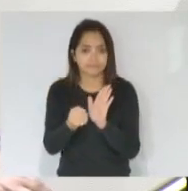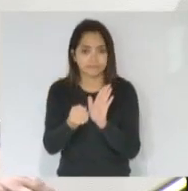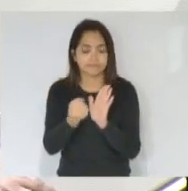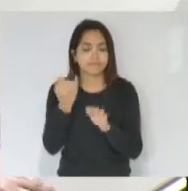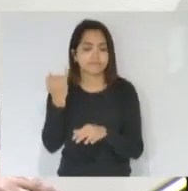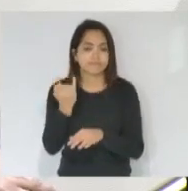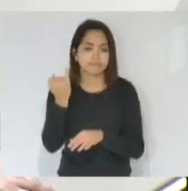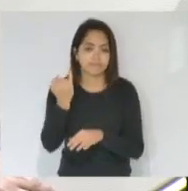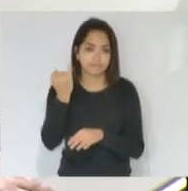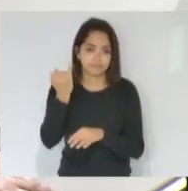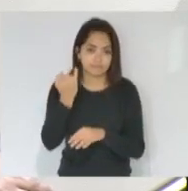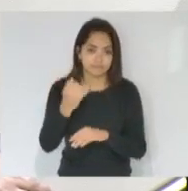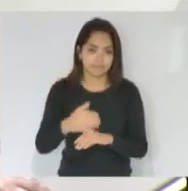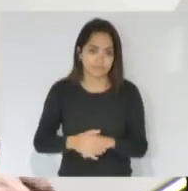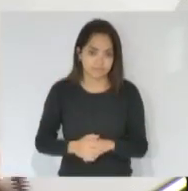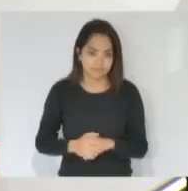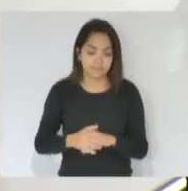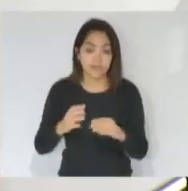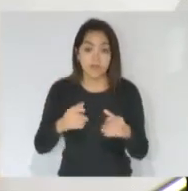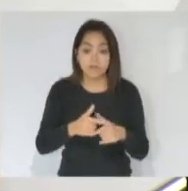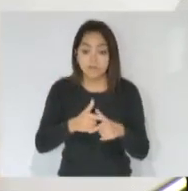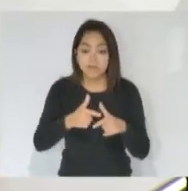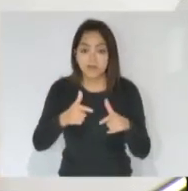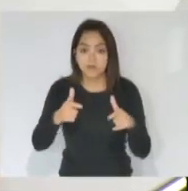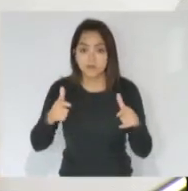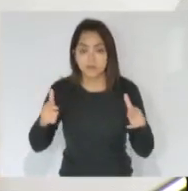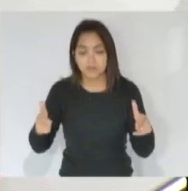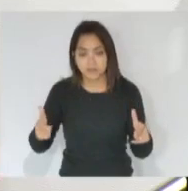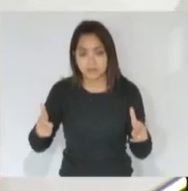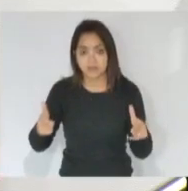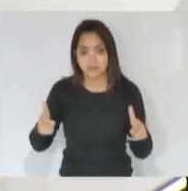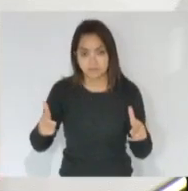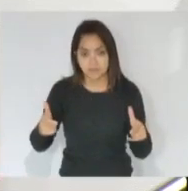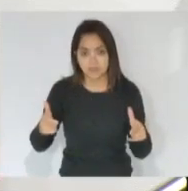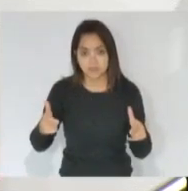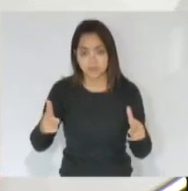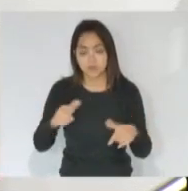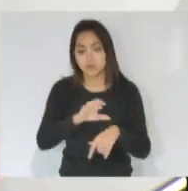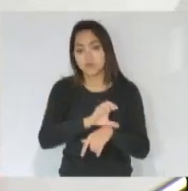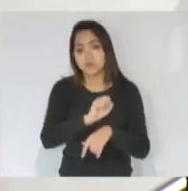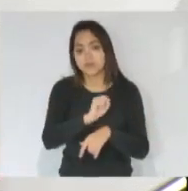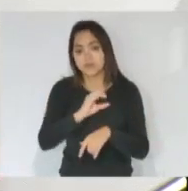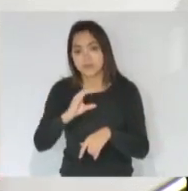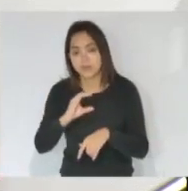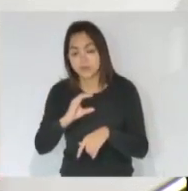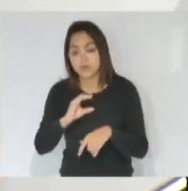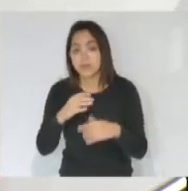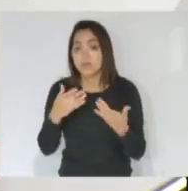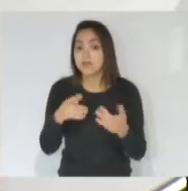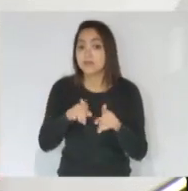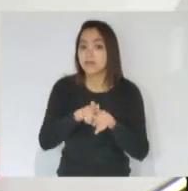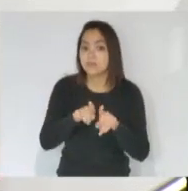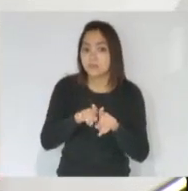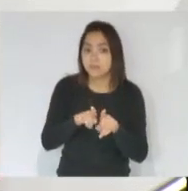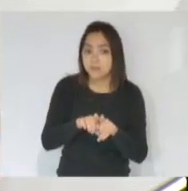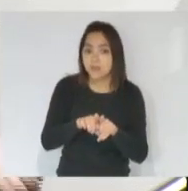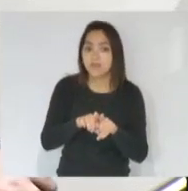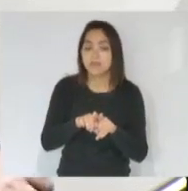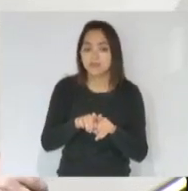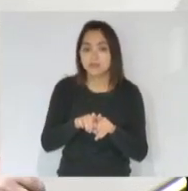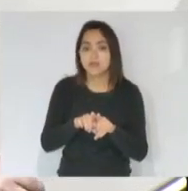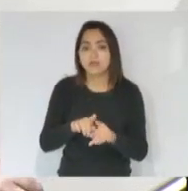vital para o crescimento de Santa Catarina, para que possamos estar em